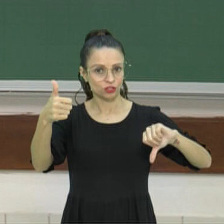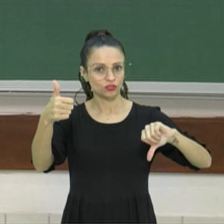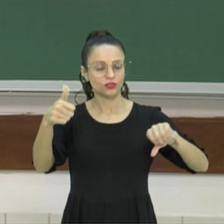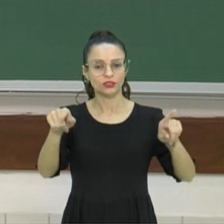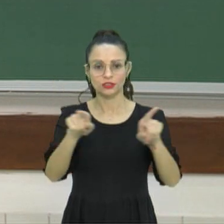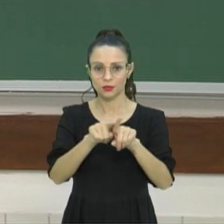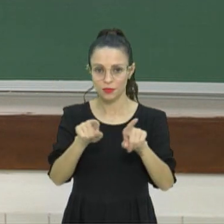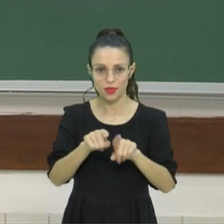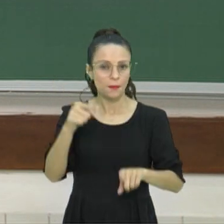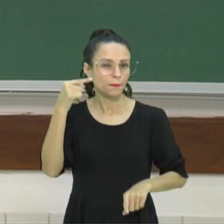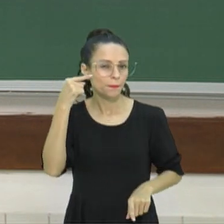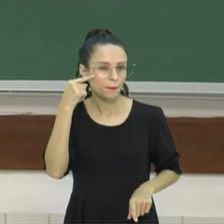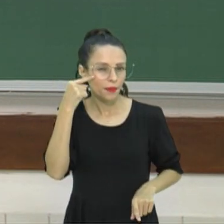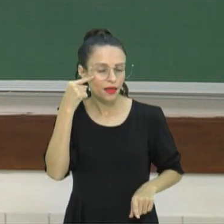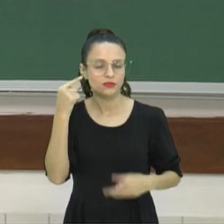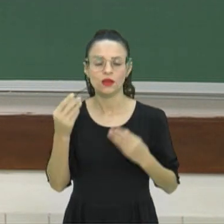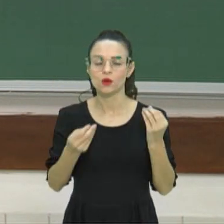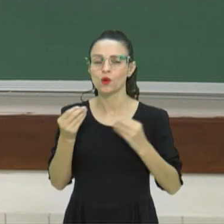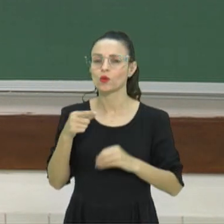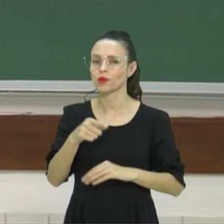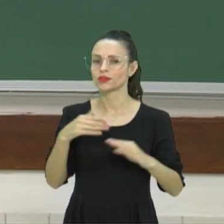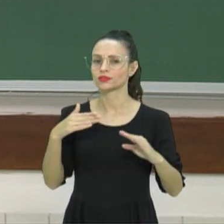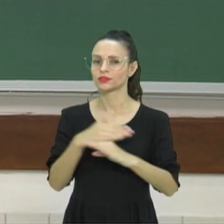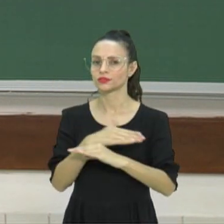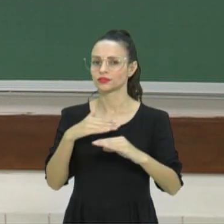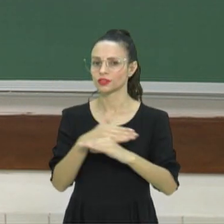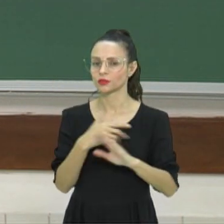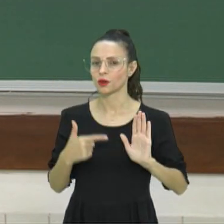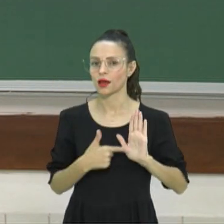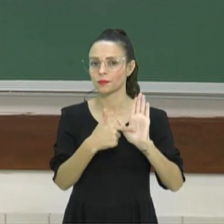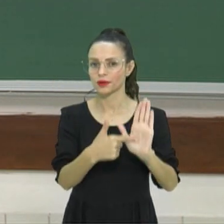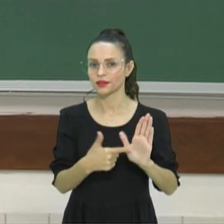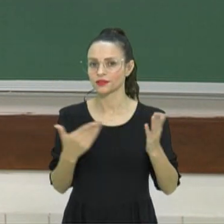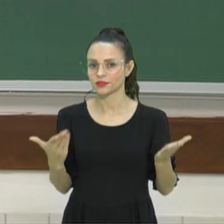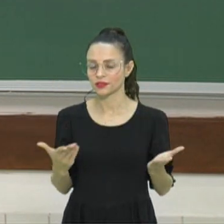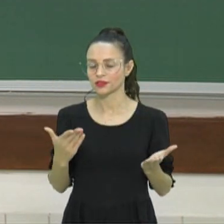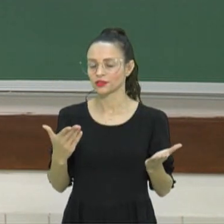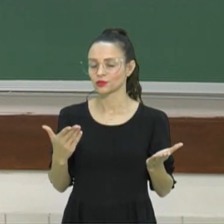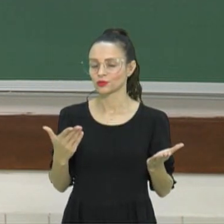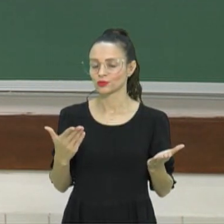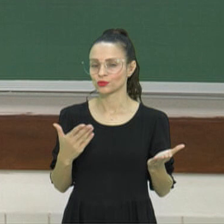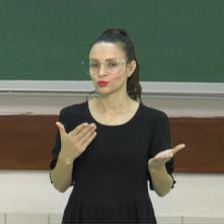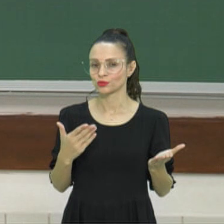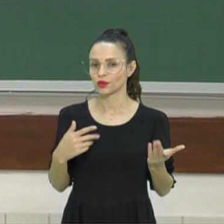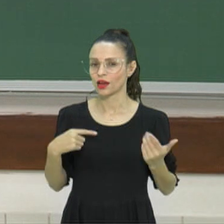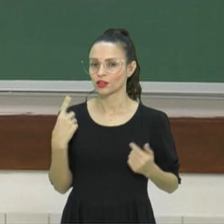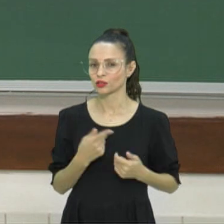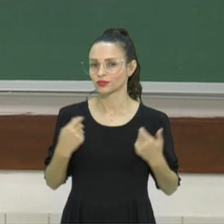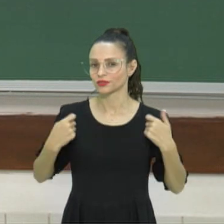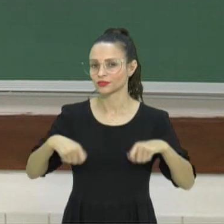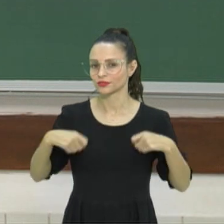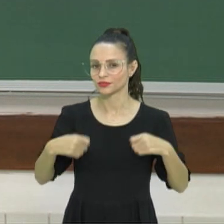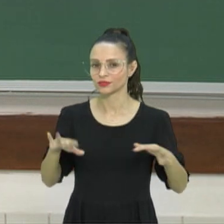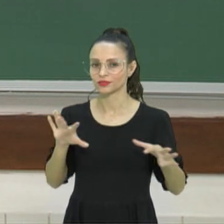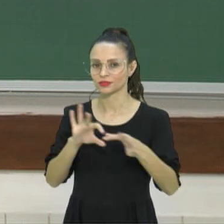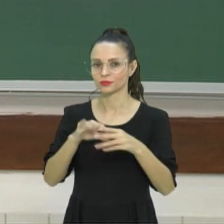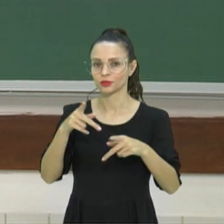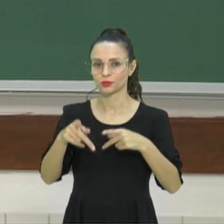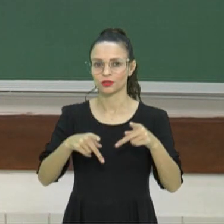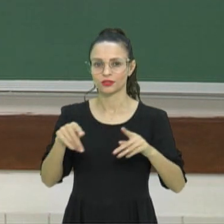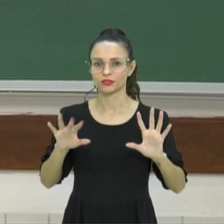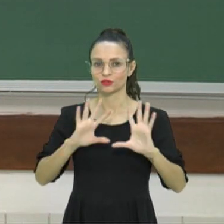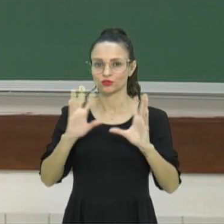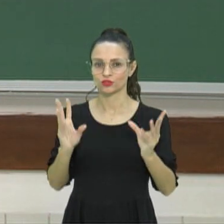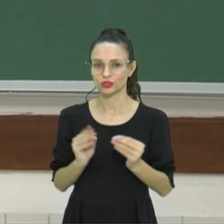negativa. Pense como que esse meio de transporte se apresenta à nossa necessidade, à necessidade da população em